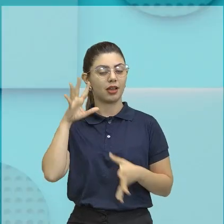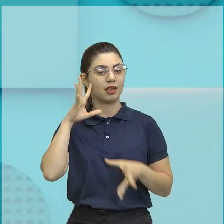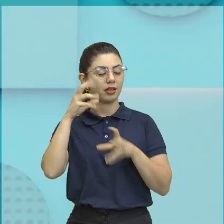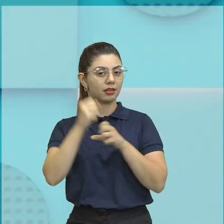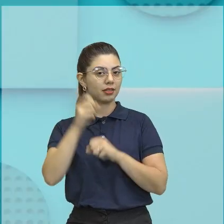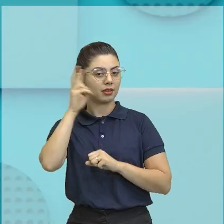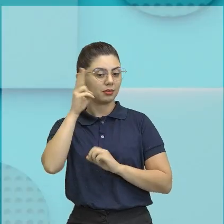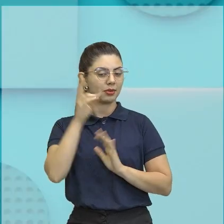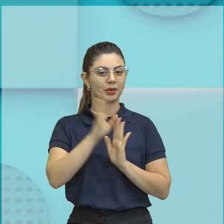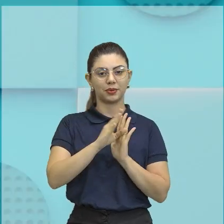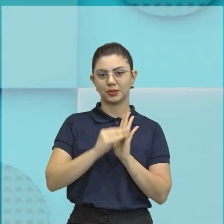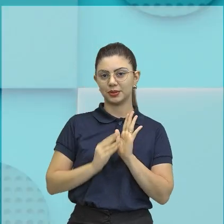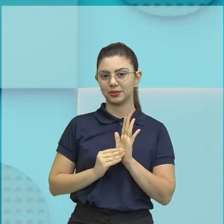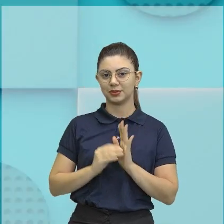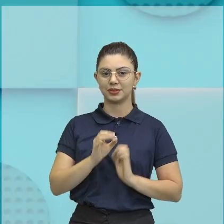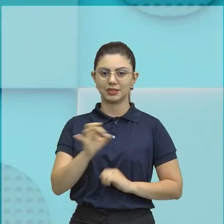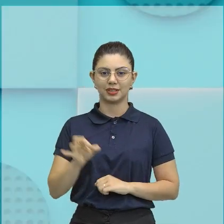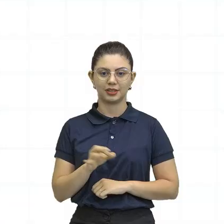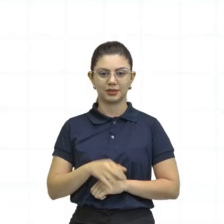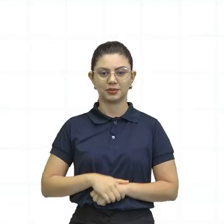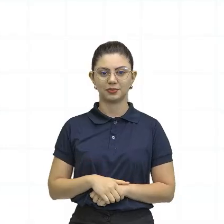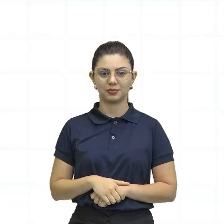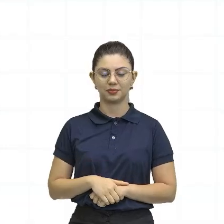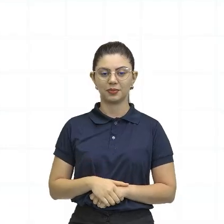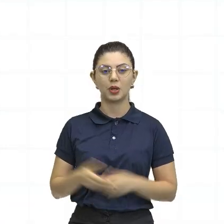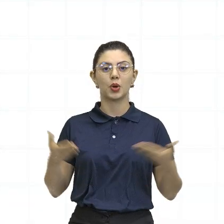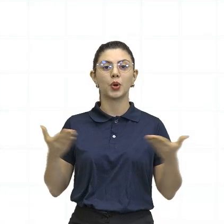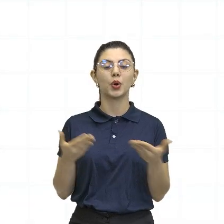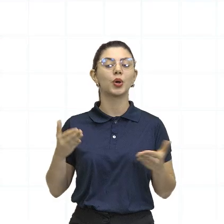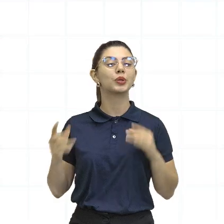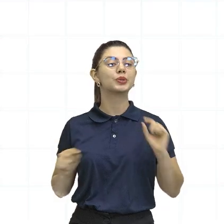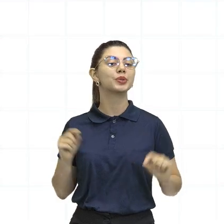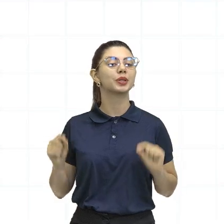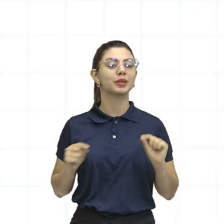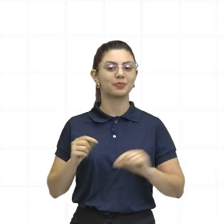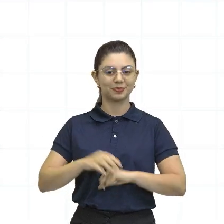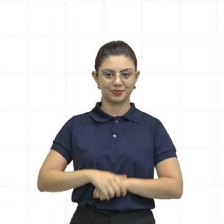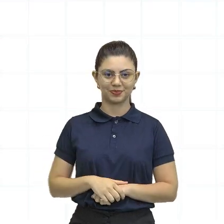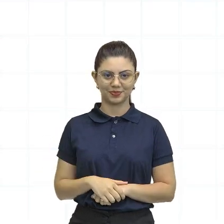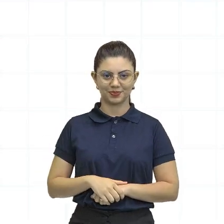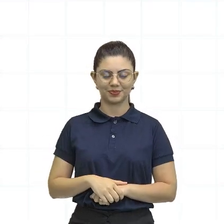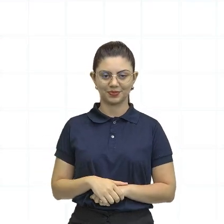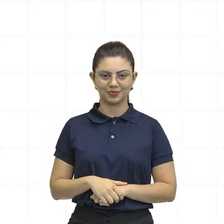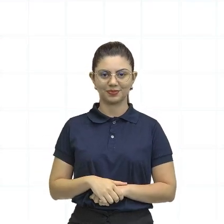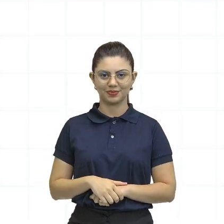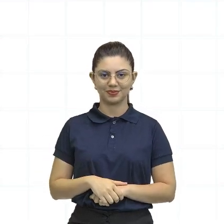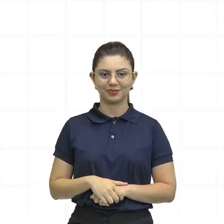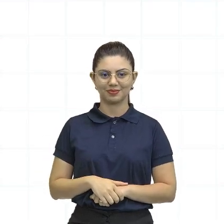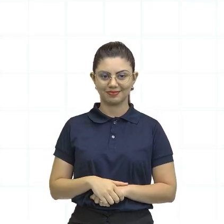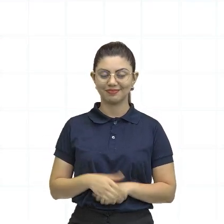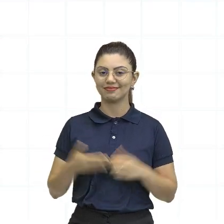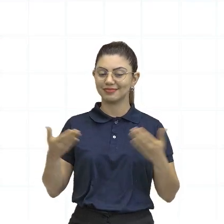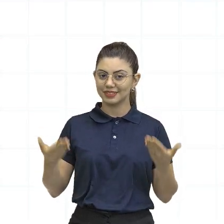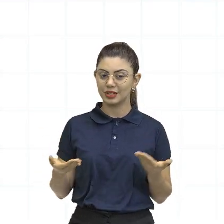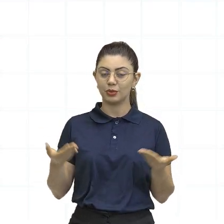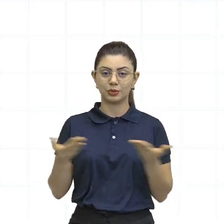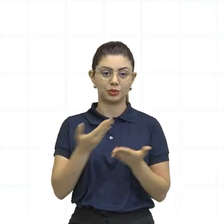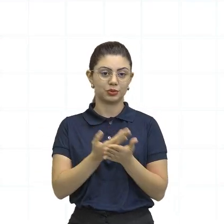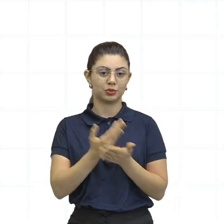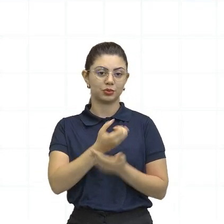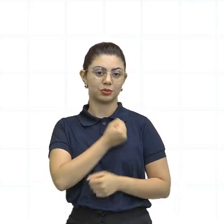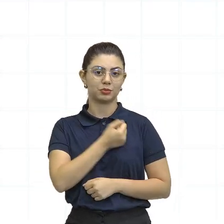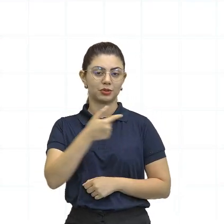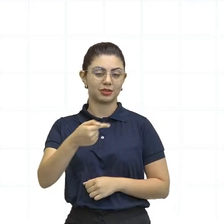revisitar os conteúdos. Então, vamos ver o que é que nós temos para a nossa aula de hoje? Vamos lá. Então, na aula de número 7, nós temos